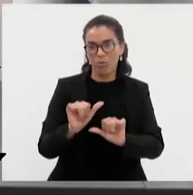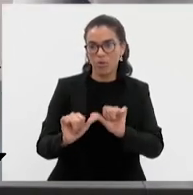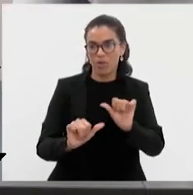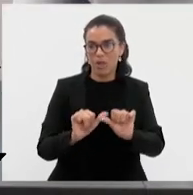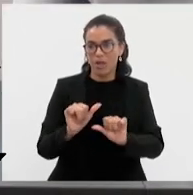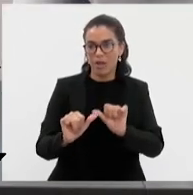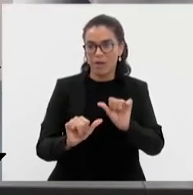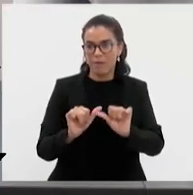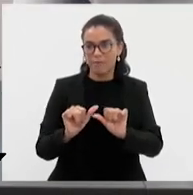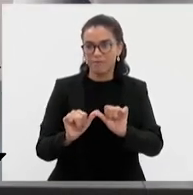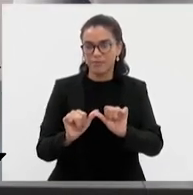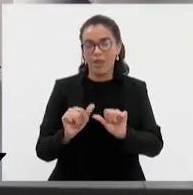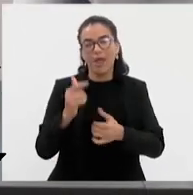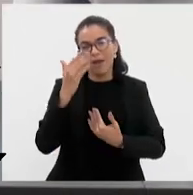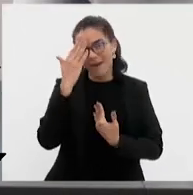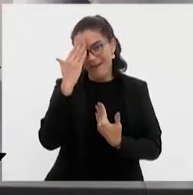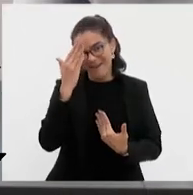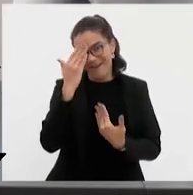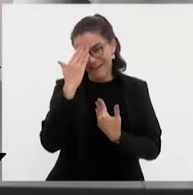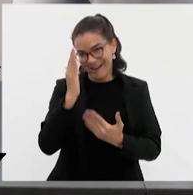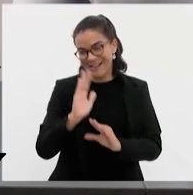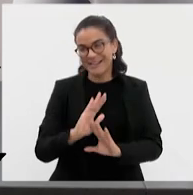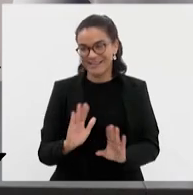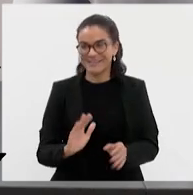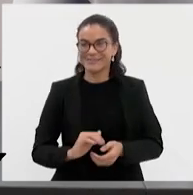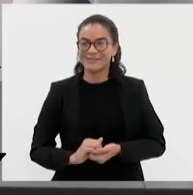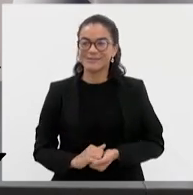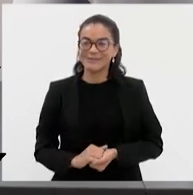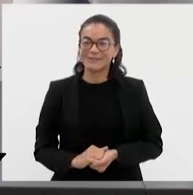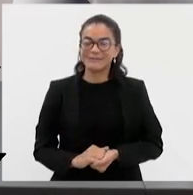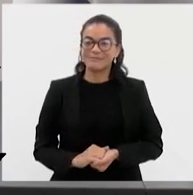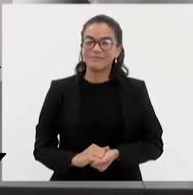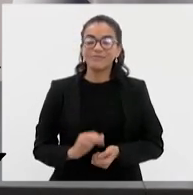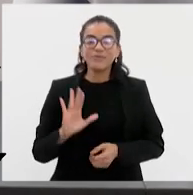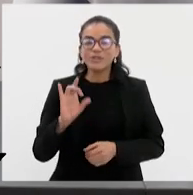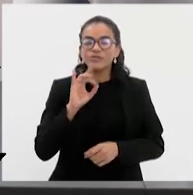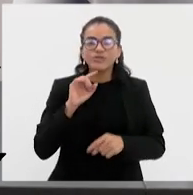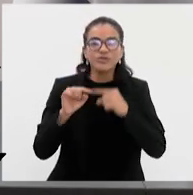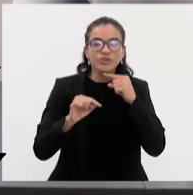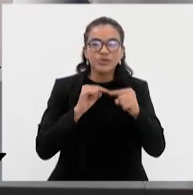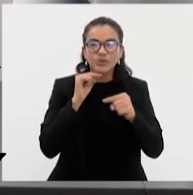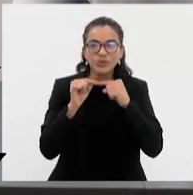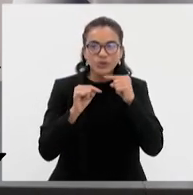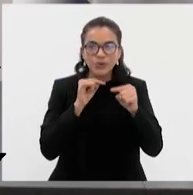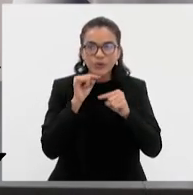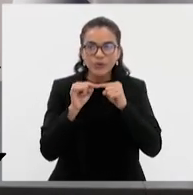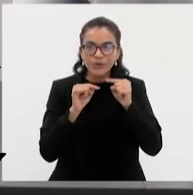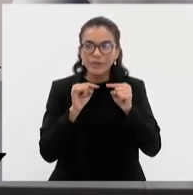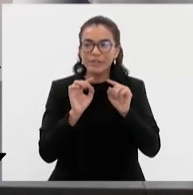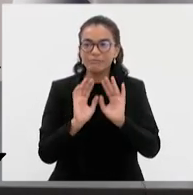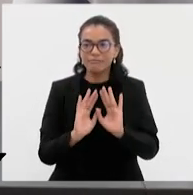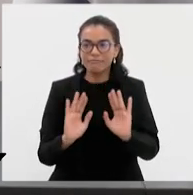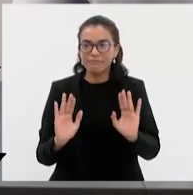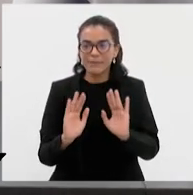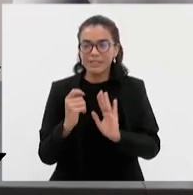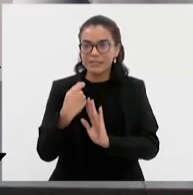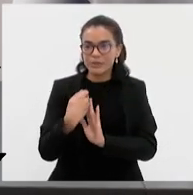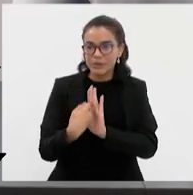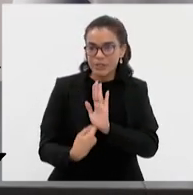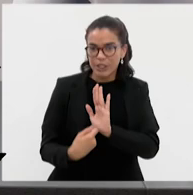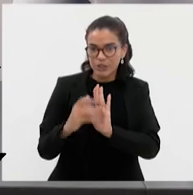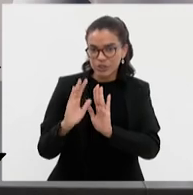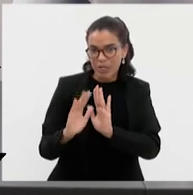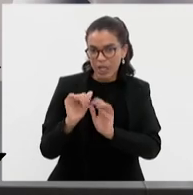De qualquer forma, agradeço a Vossa Excelência, deputada Célia. Eu estou em dúvida se nessas emendas, se na redação final já